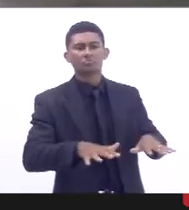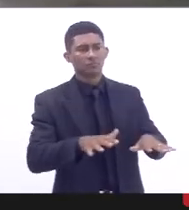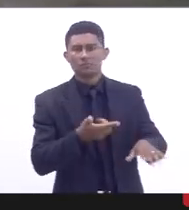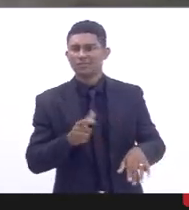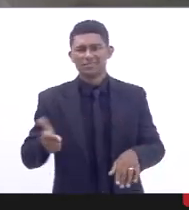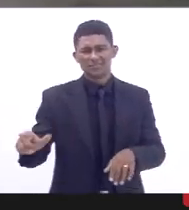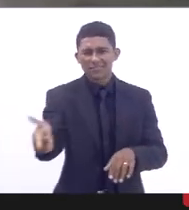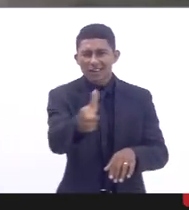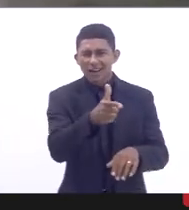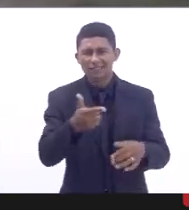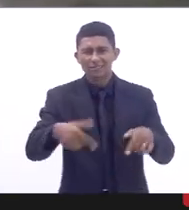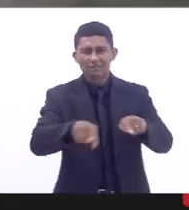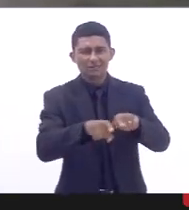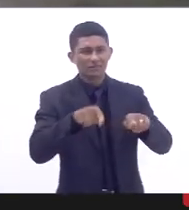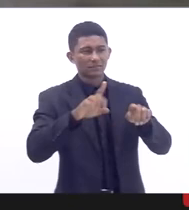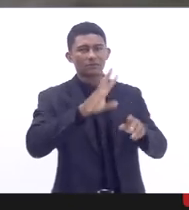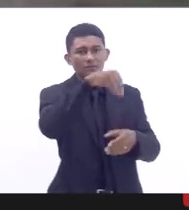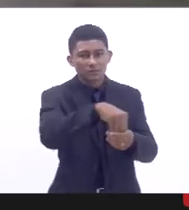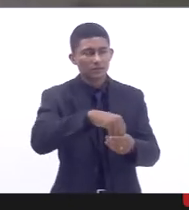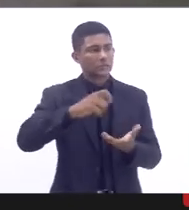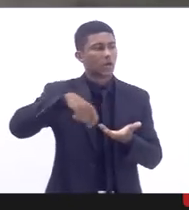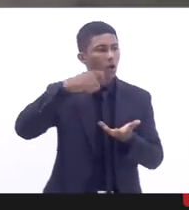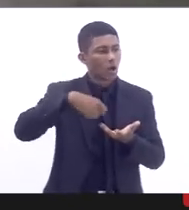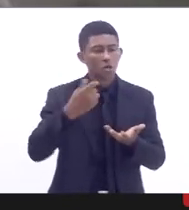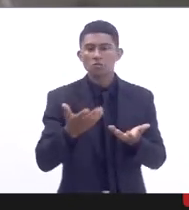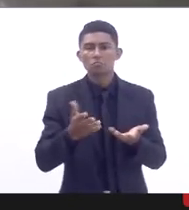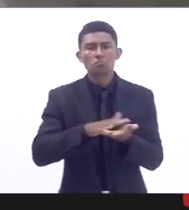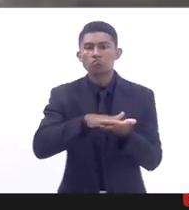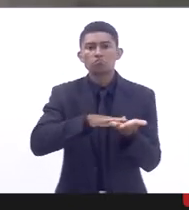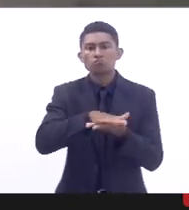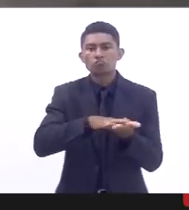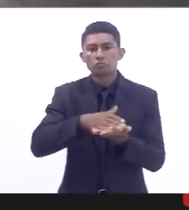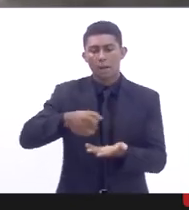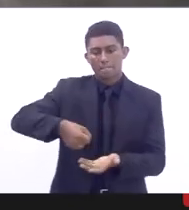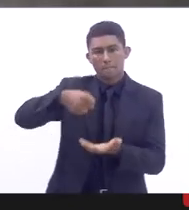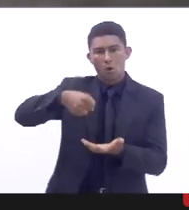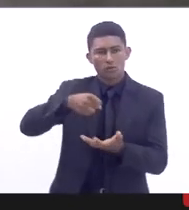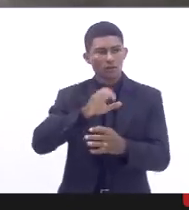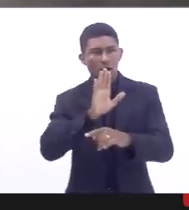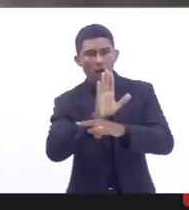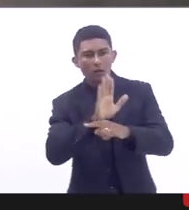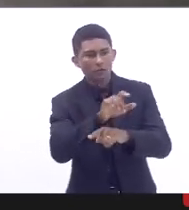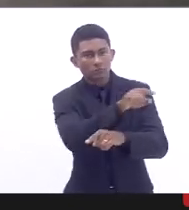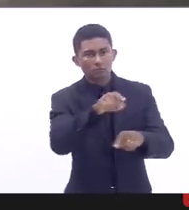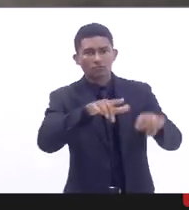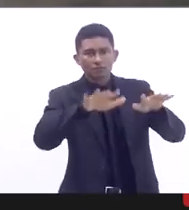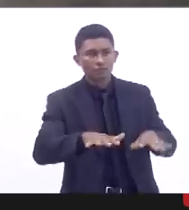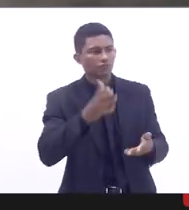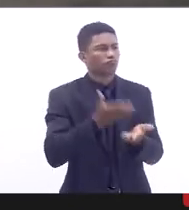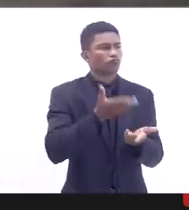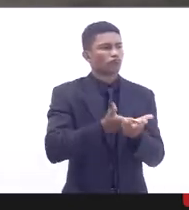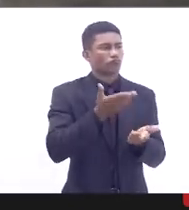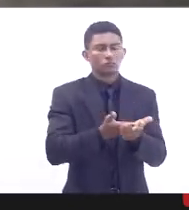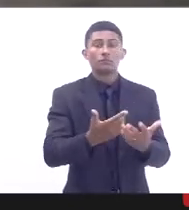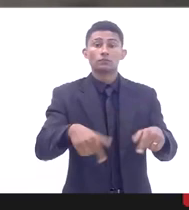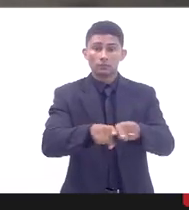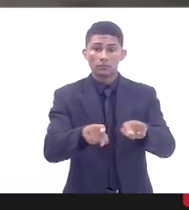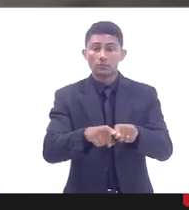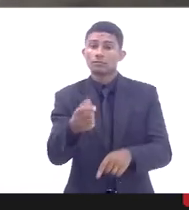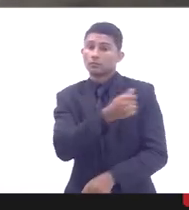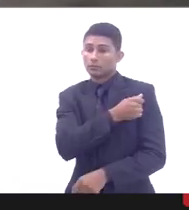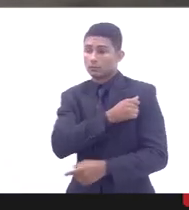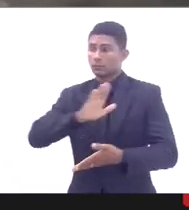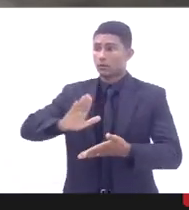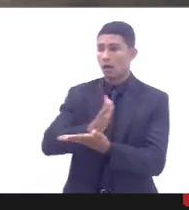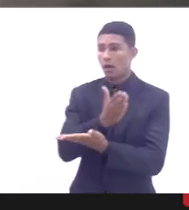tem uma política de alimentação no Bandejão de bolsa permanência estudantil inclusive para além dos cotistas mosquetão expulsão